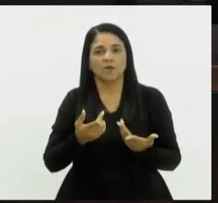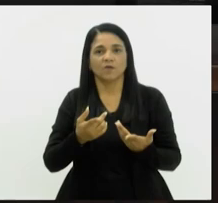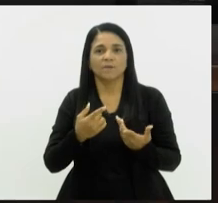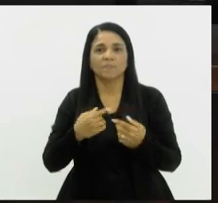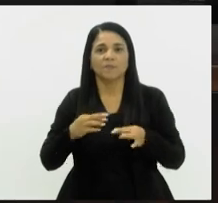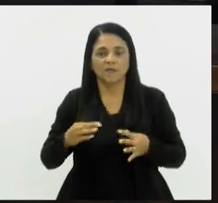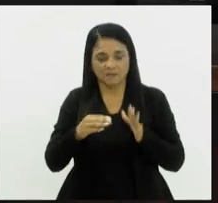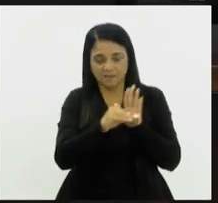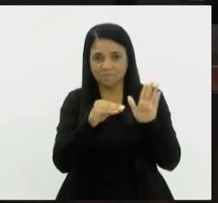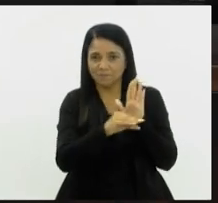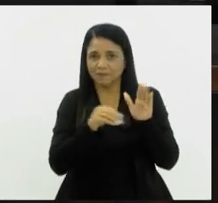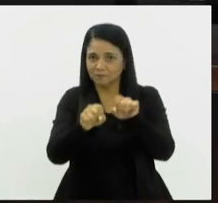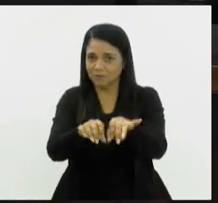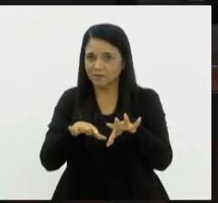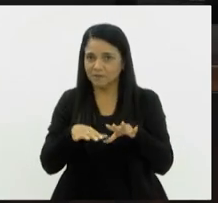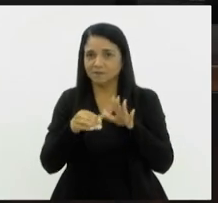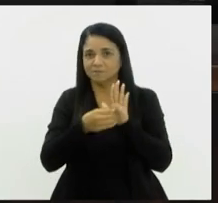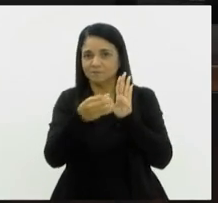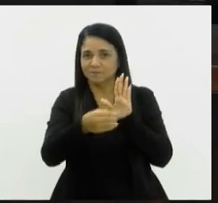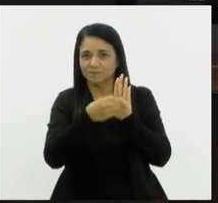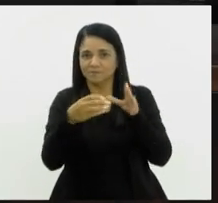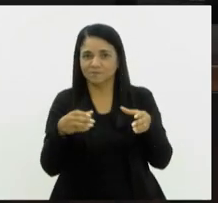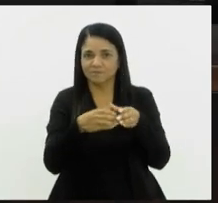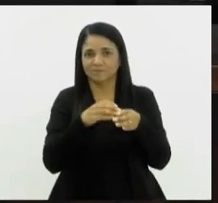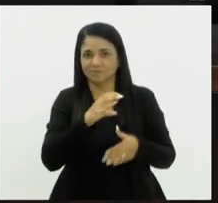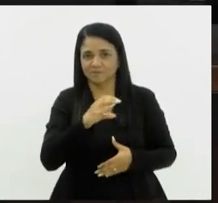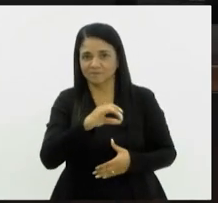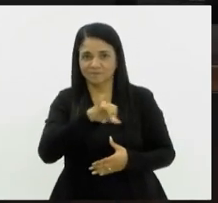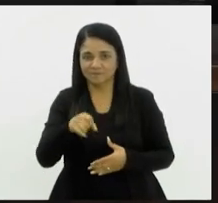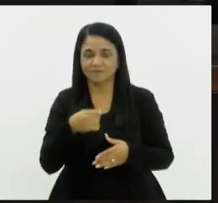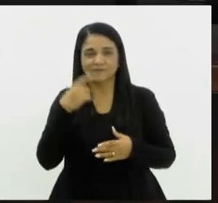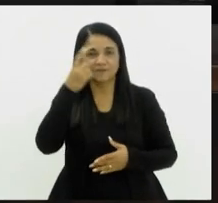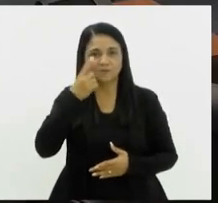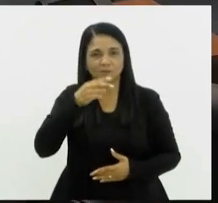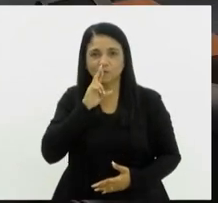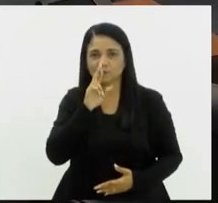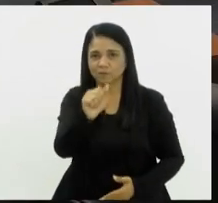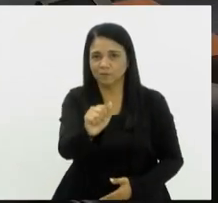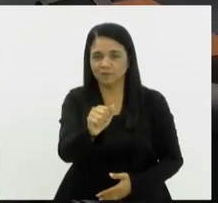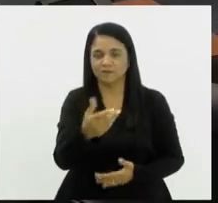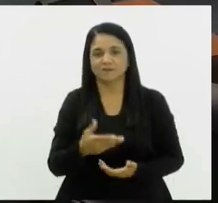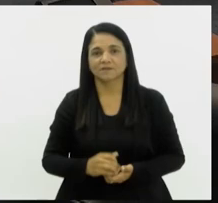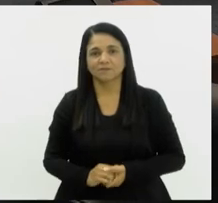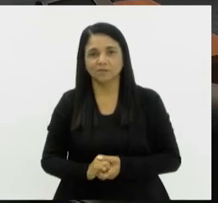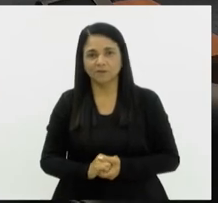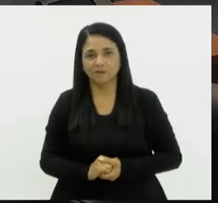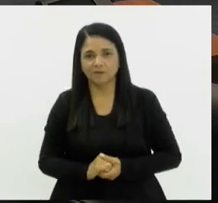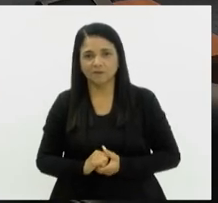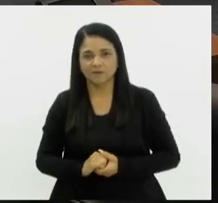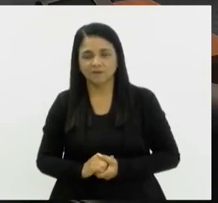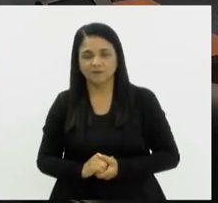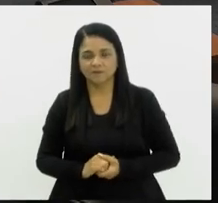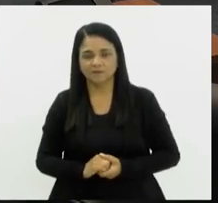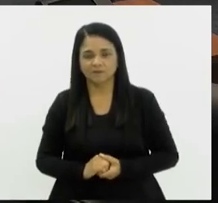de plenário. Para emitir parecer pela Comissão de Constituição e Justiça, deputado Rodrigo Amorim.